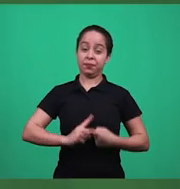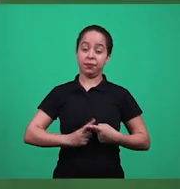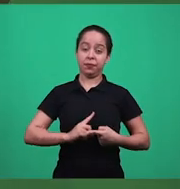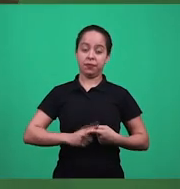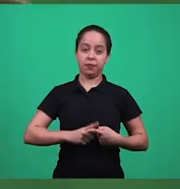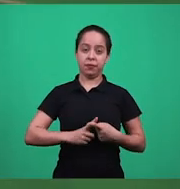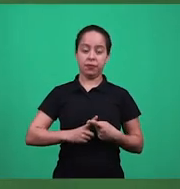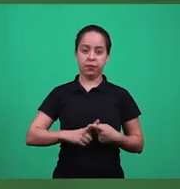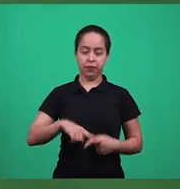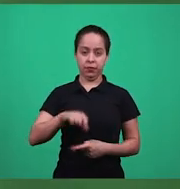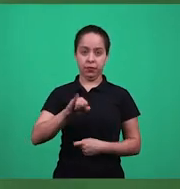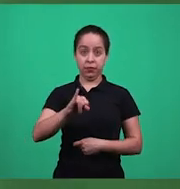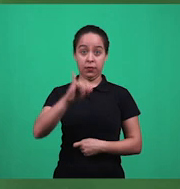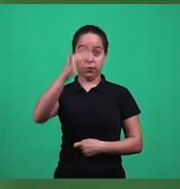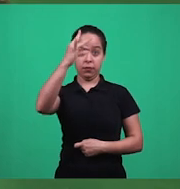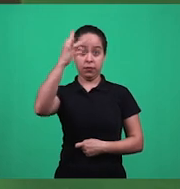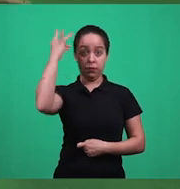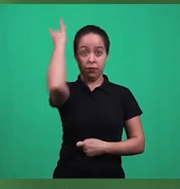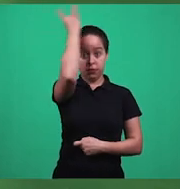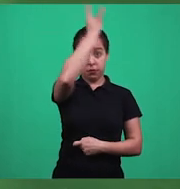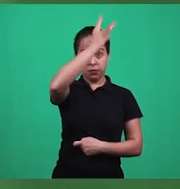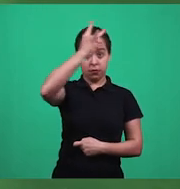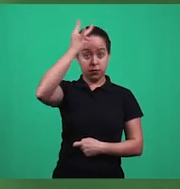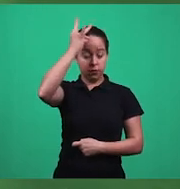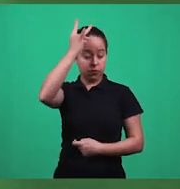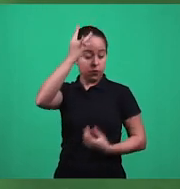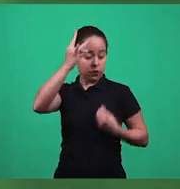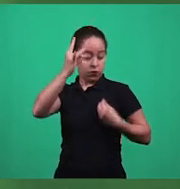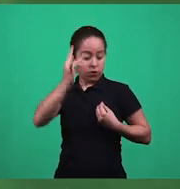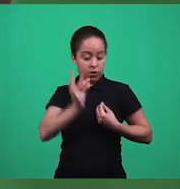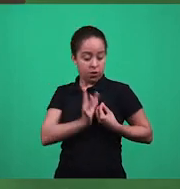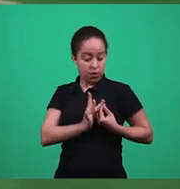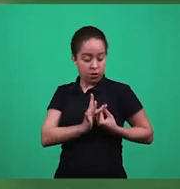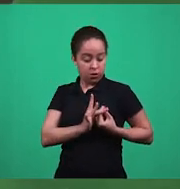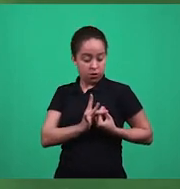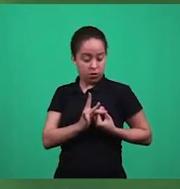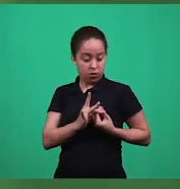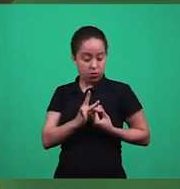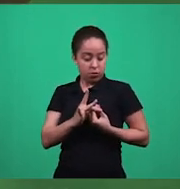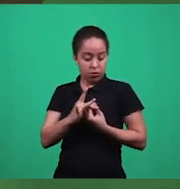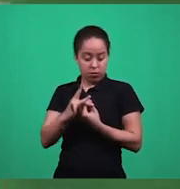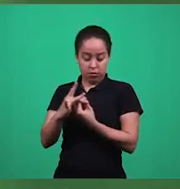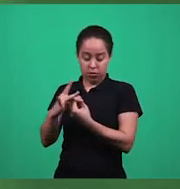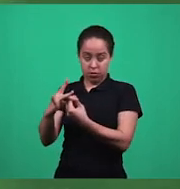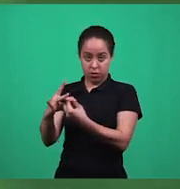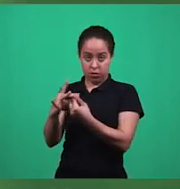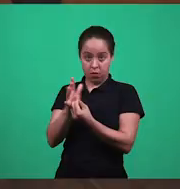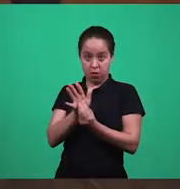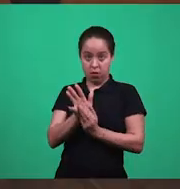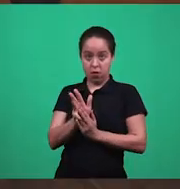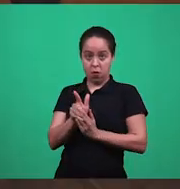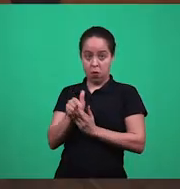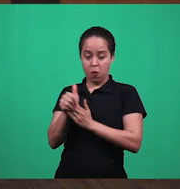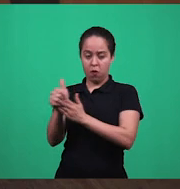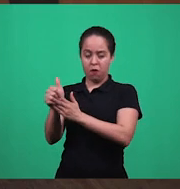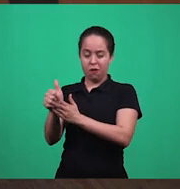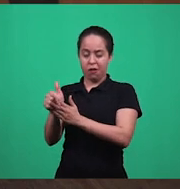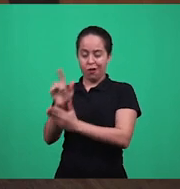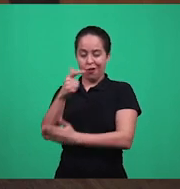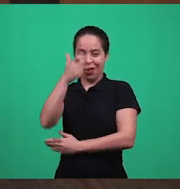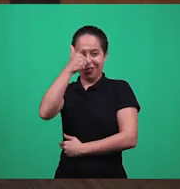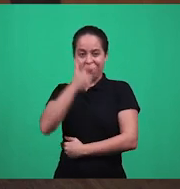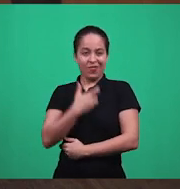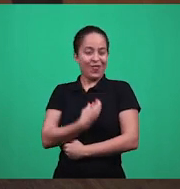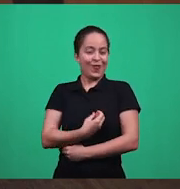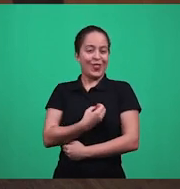Quando o Espírito Santo passa a dirigir e governar a vida do homem. É